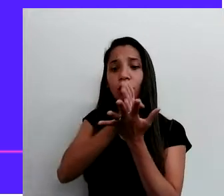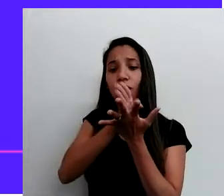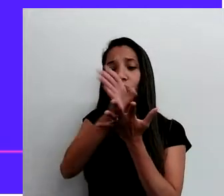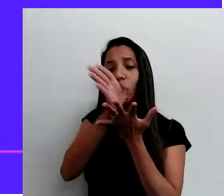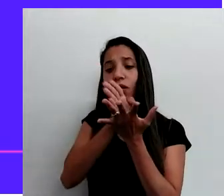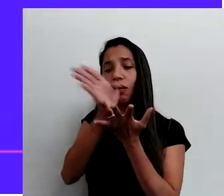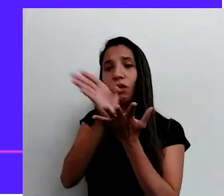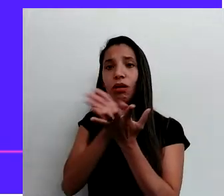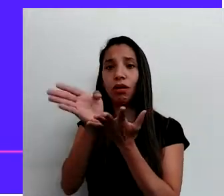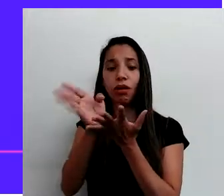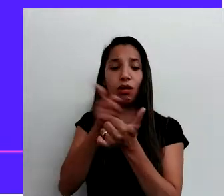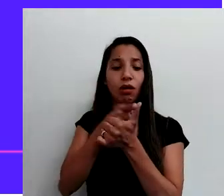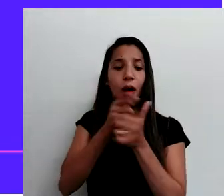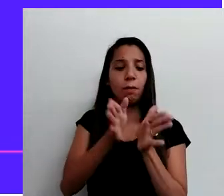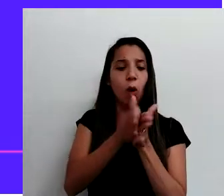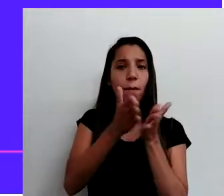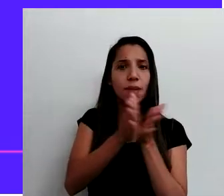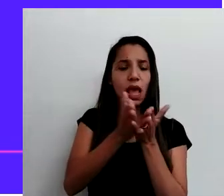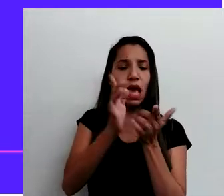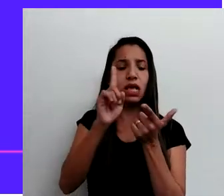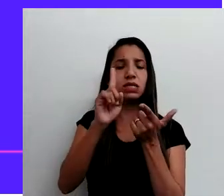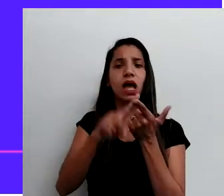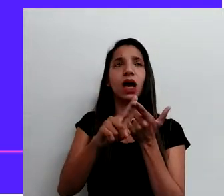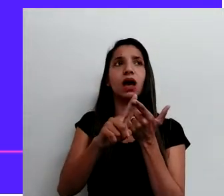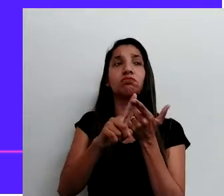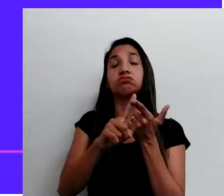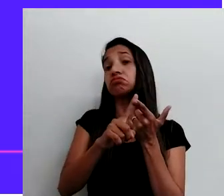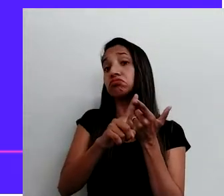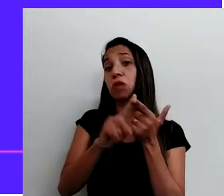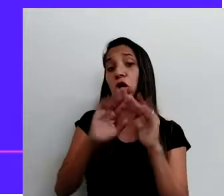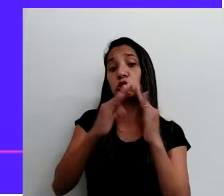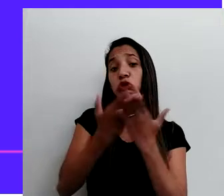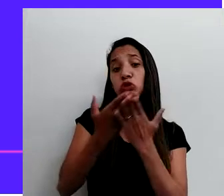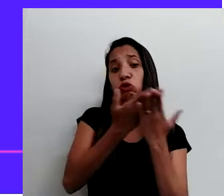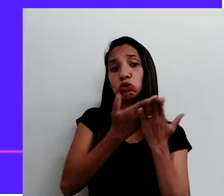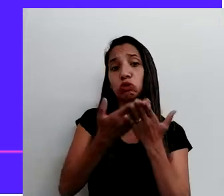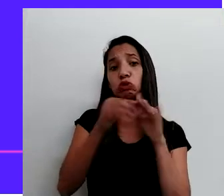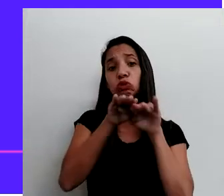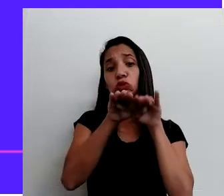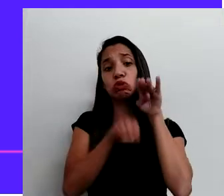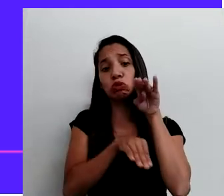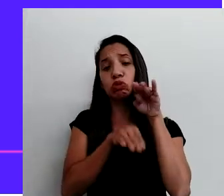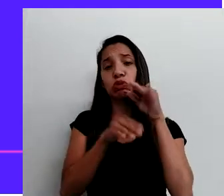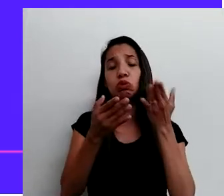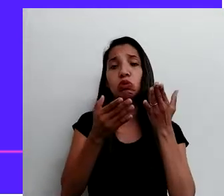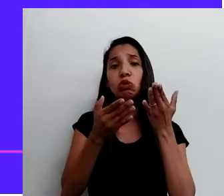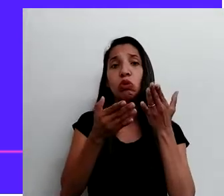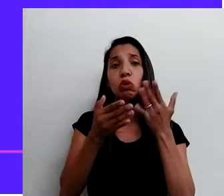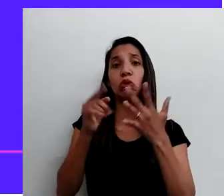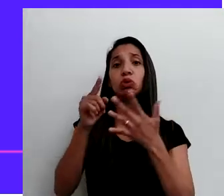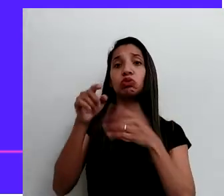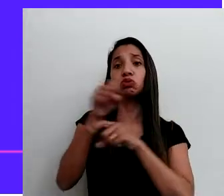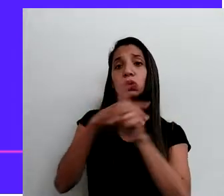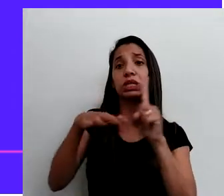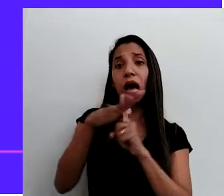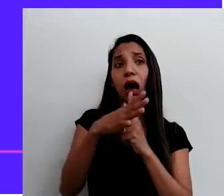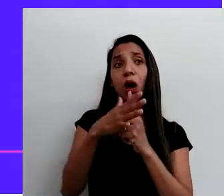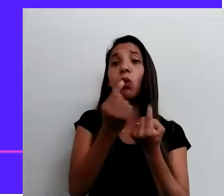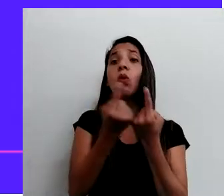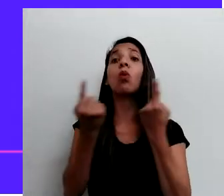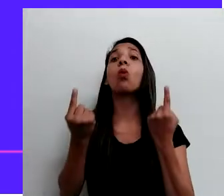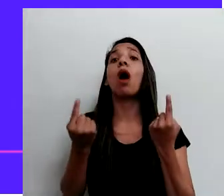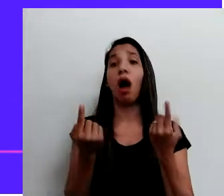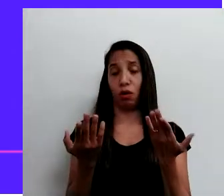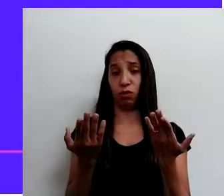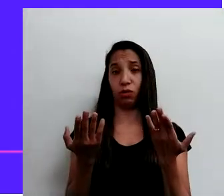condições de ter uma vida digna, aí a desigualdade em si já não é tão importante, porque as pessoas, de forma geral,